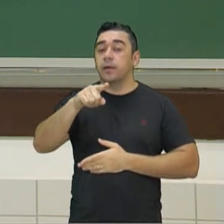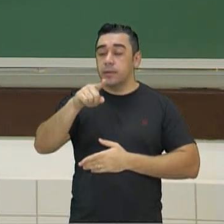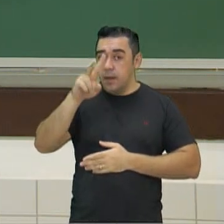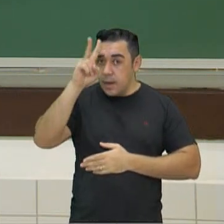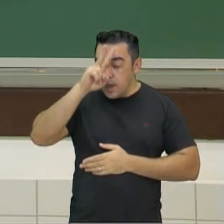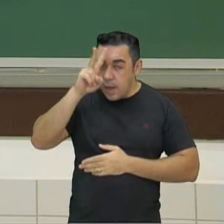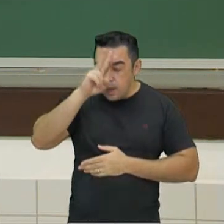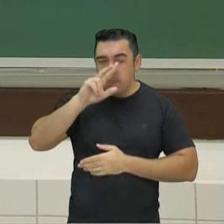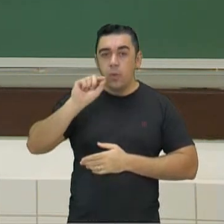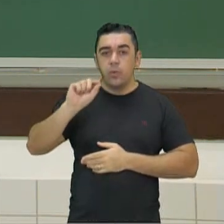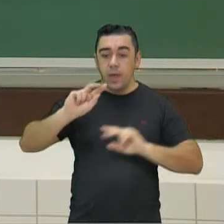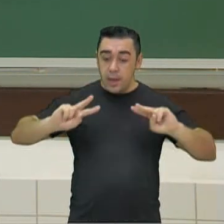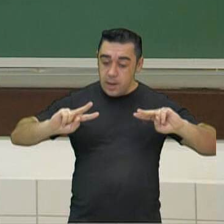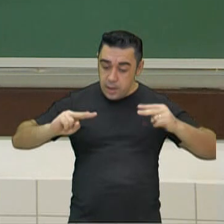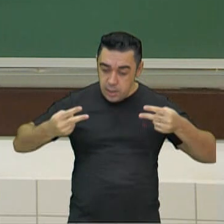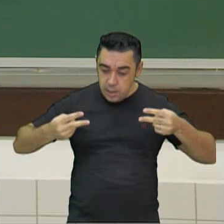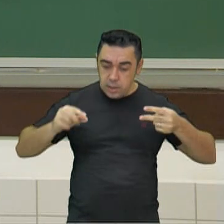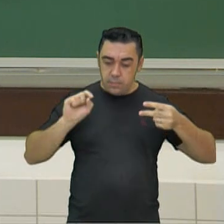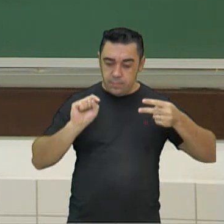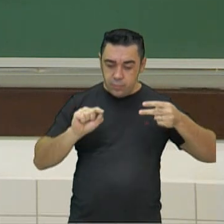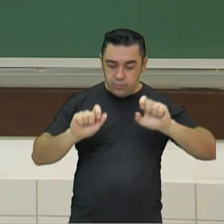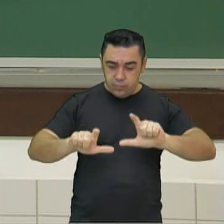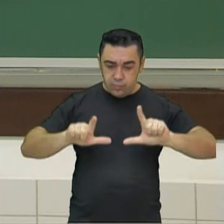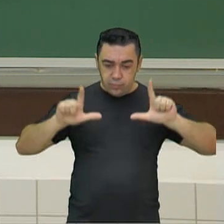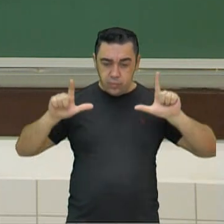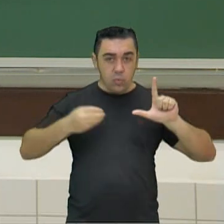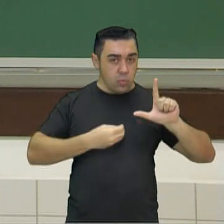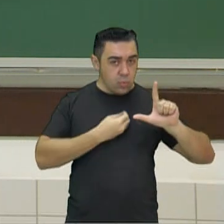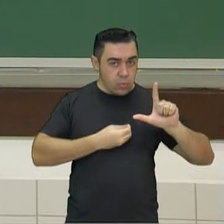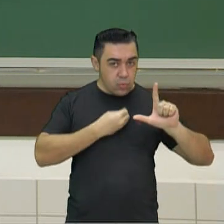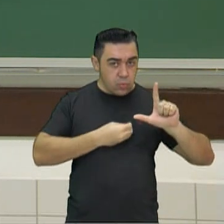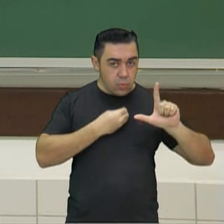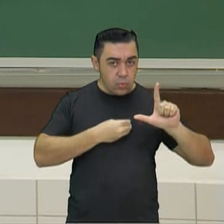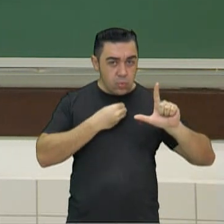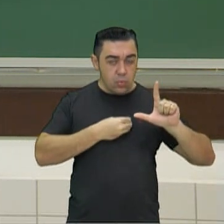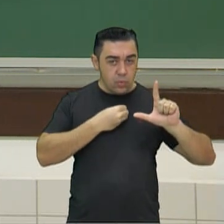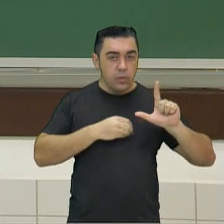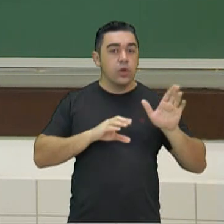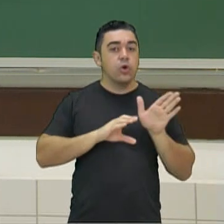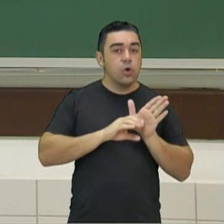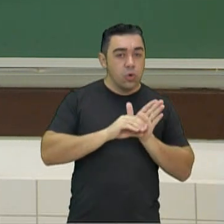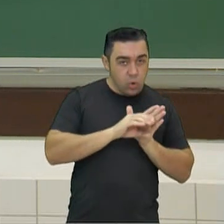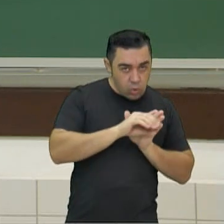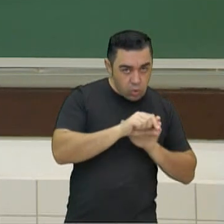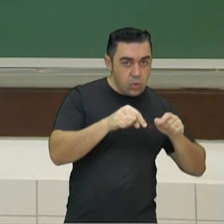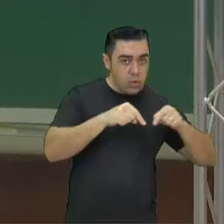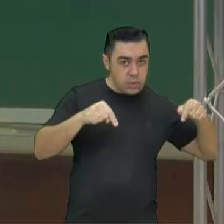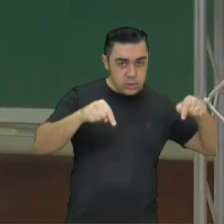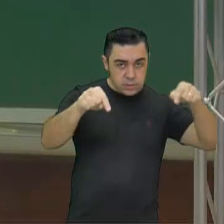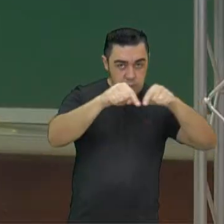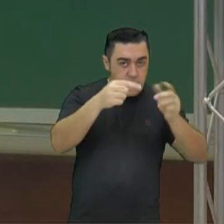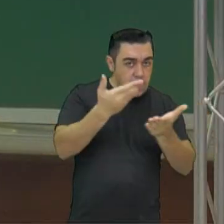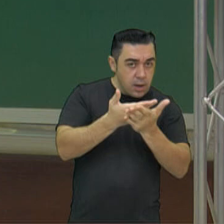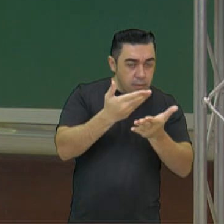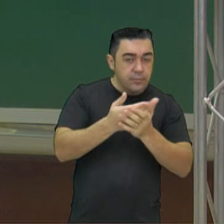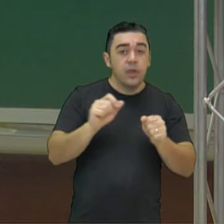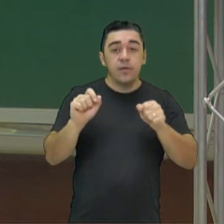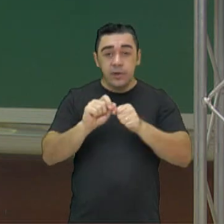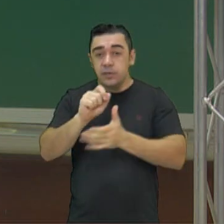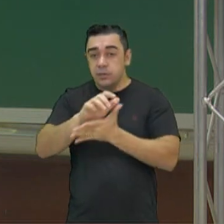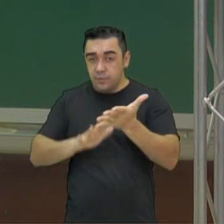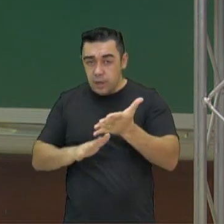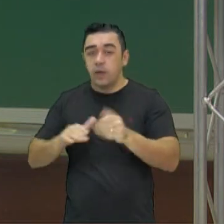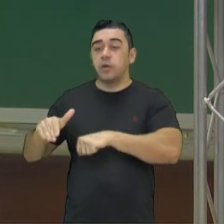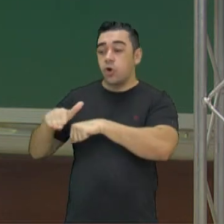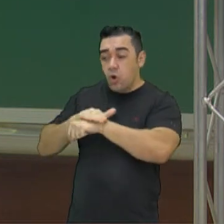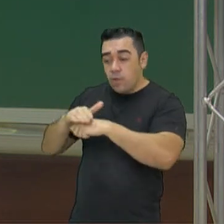assinar lá a chamadinha de vocês, colocar o ok que vocês estavam assistindo a aula lá no Google Class, realizar as atividades propostas e